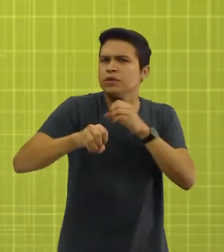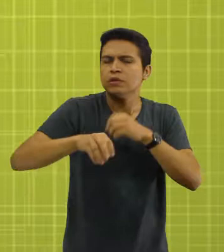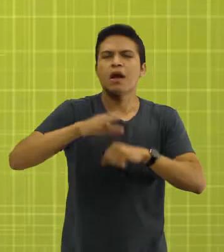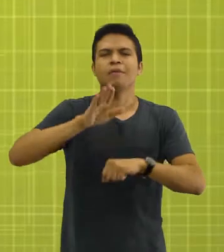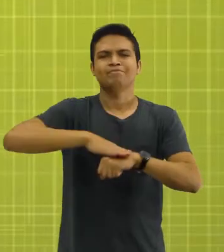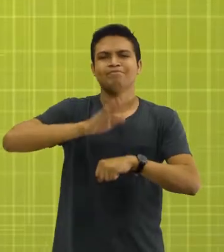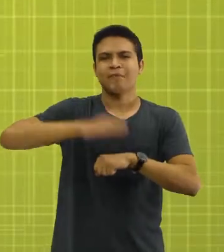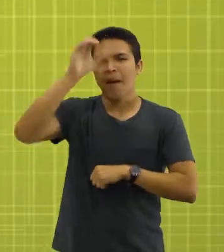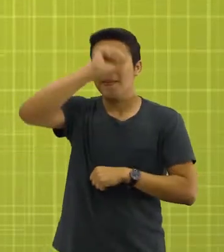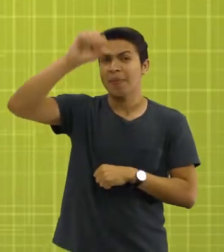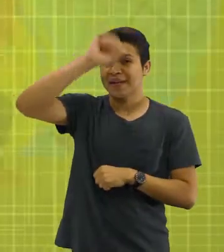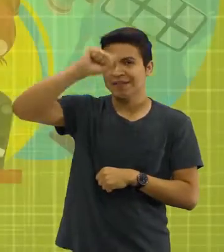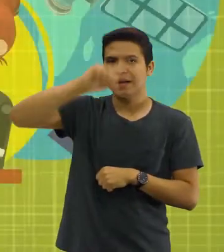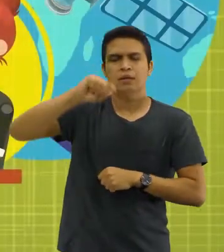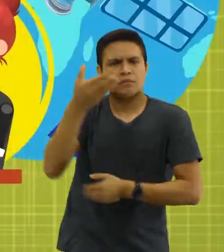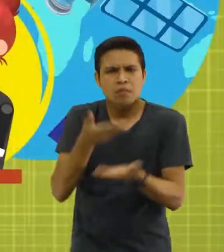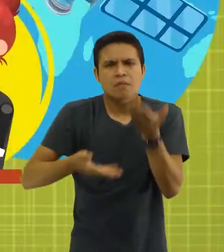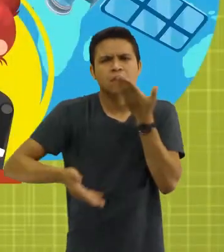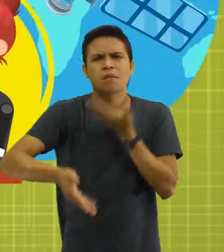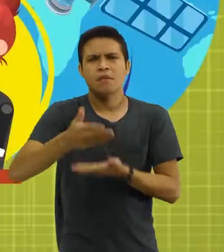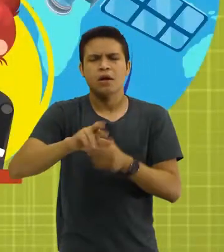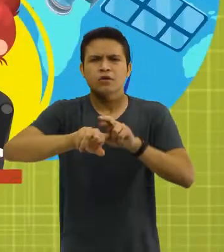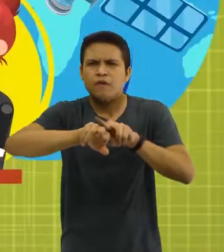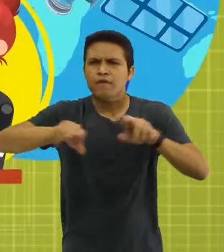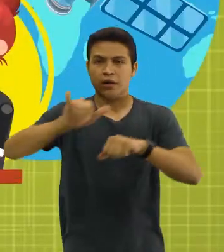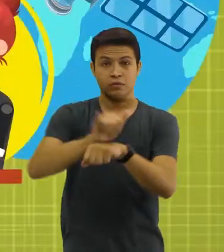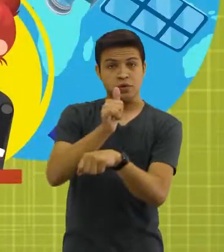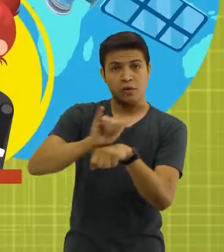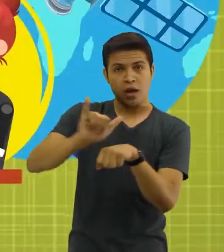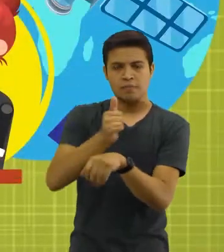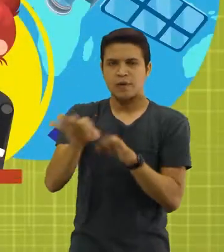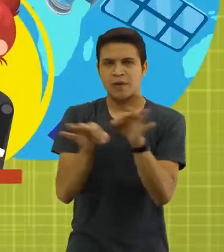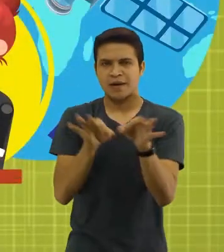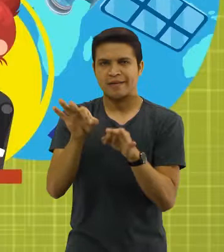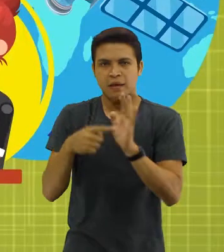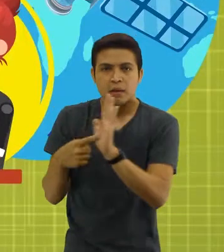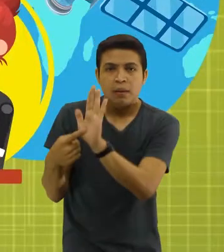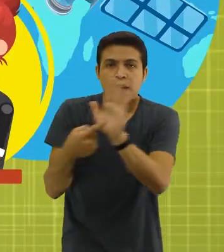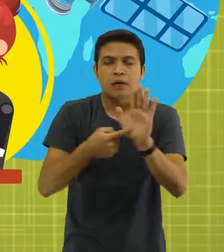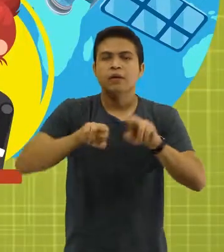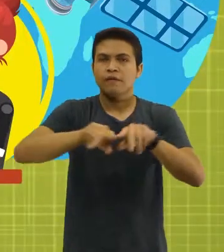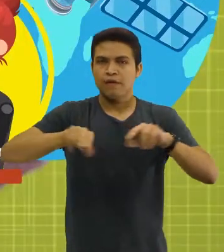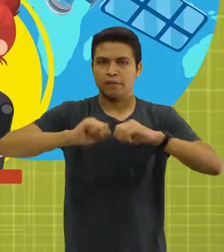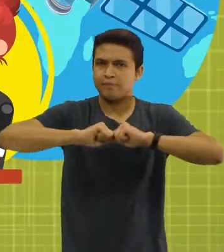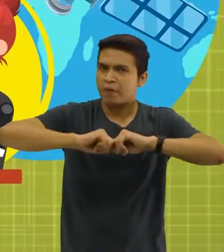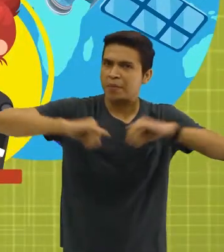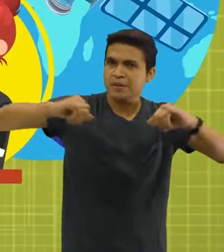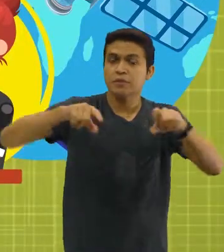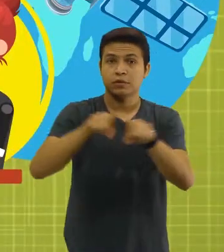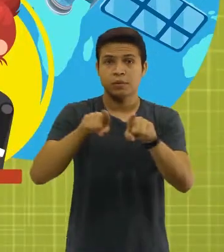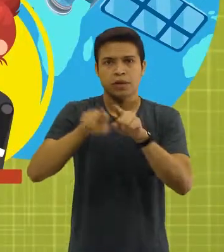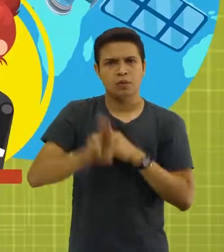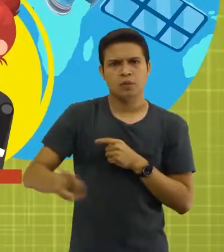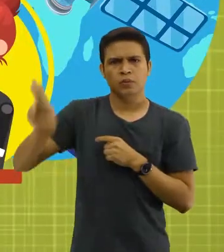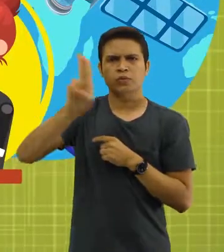a autoaprendizagem, como mediação de recursos didáticos sistematicamente organizados, apresentando em diferentes suportes